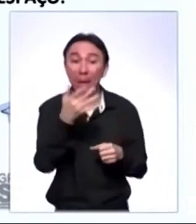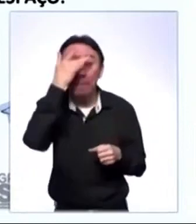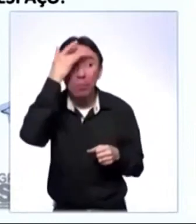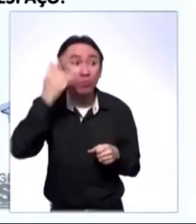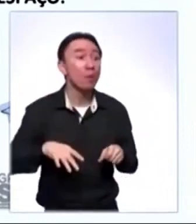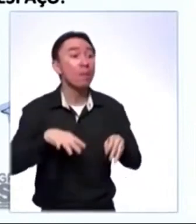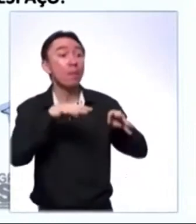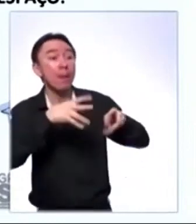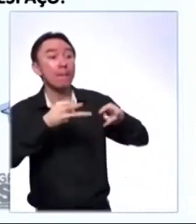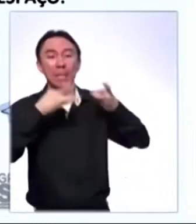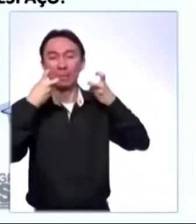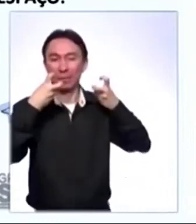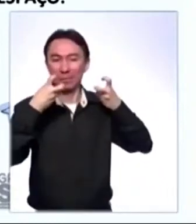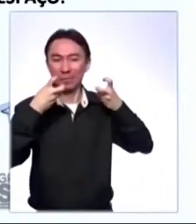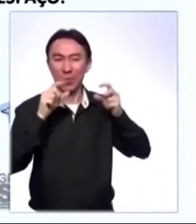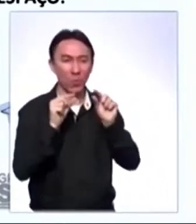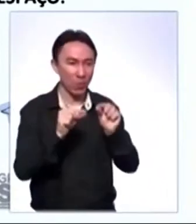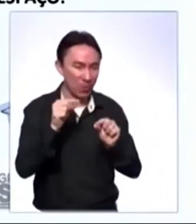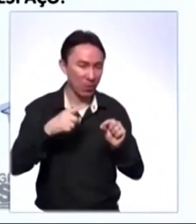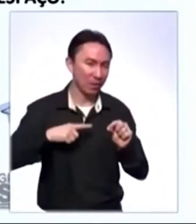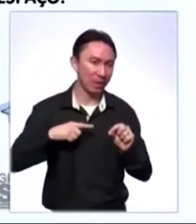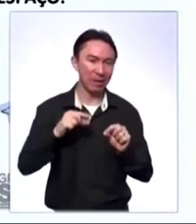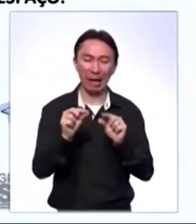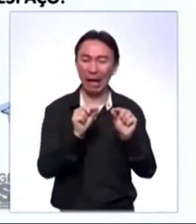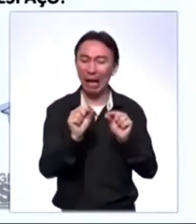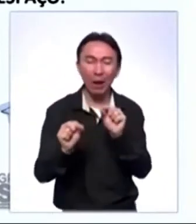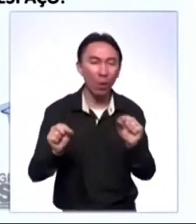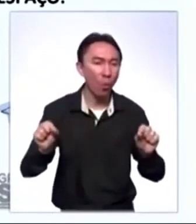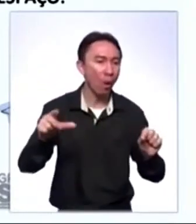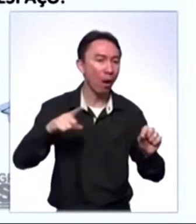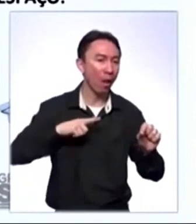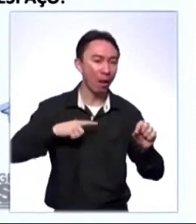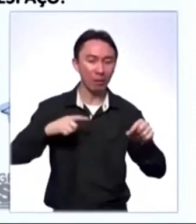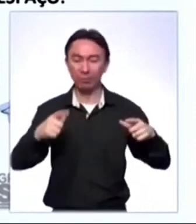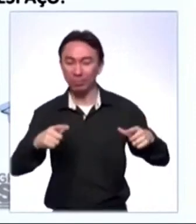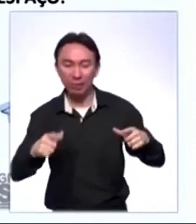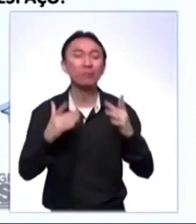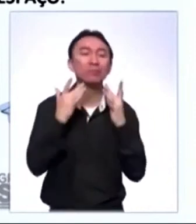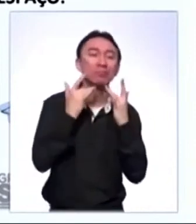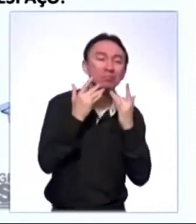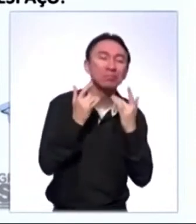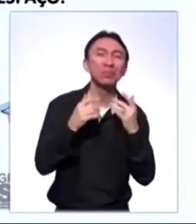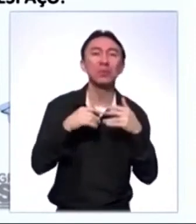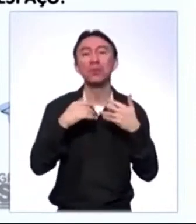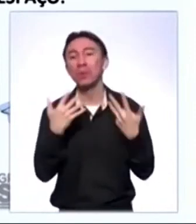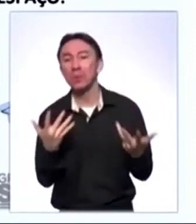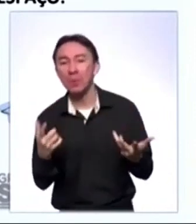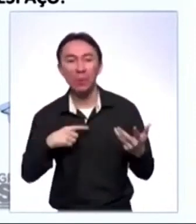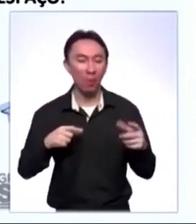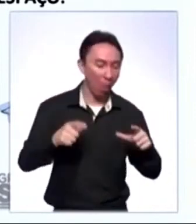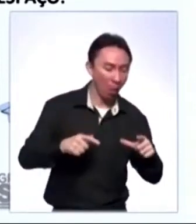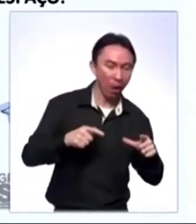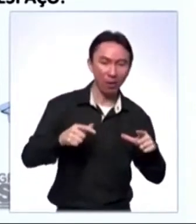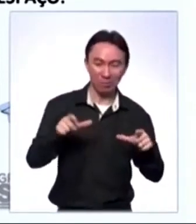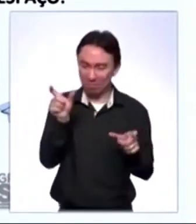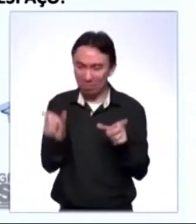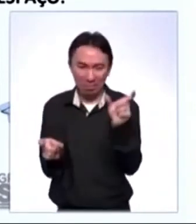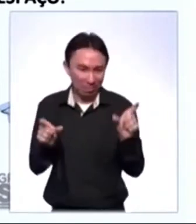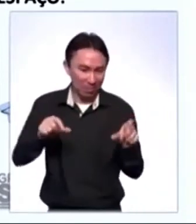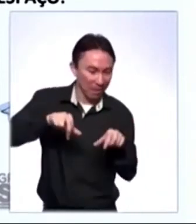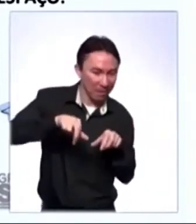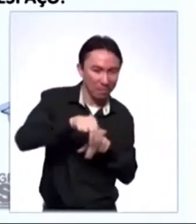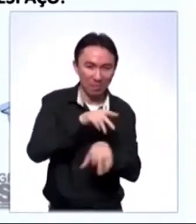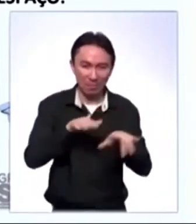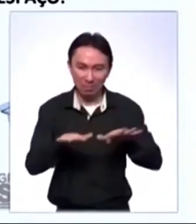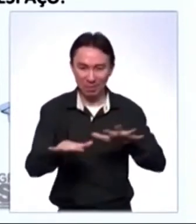público, que consiste em cada uma das unidades de ação de uma peça, ou ainda o lugar onde os personagens se movimentam, é reconhecido